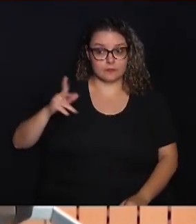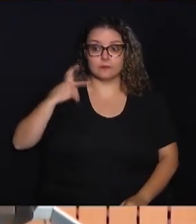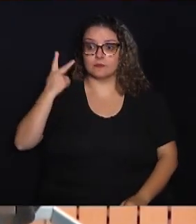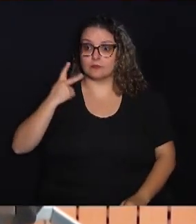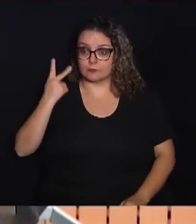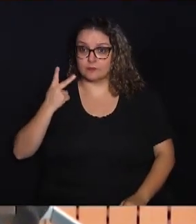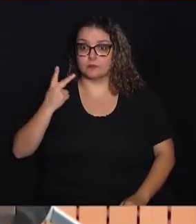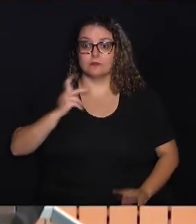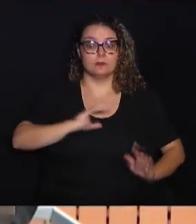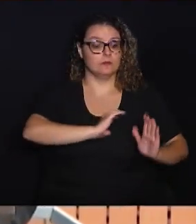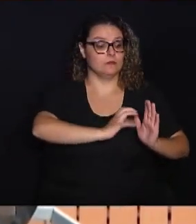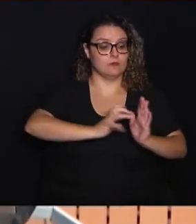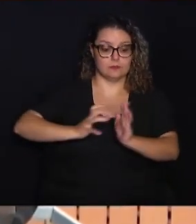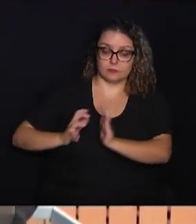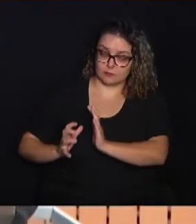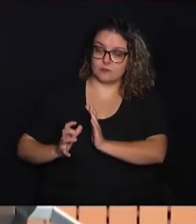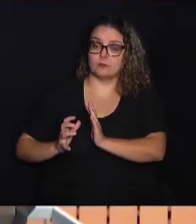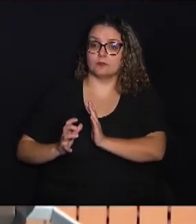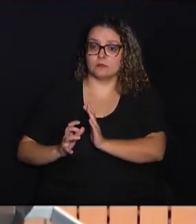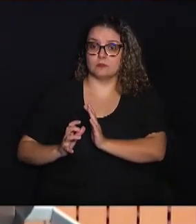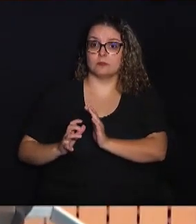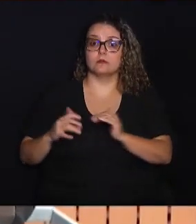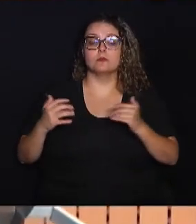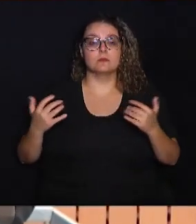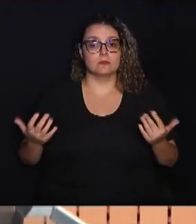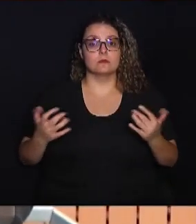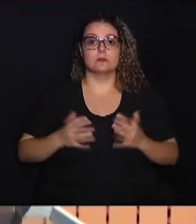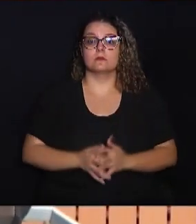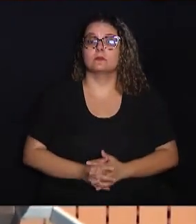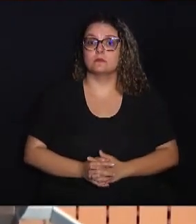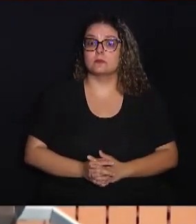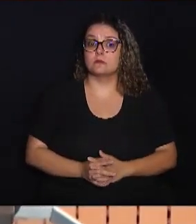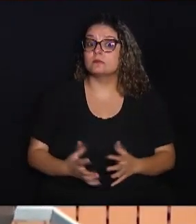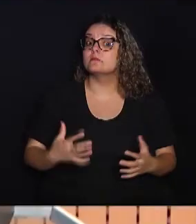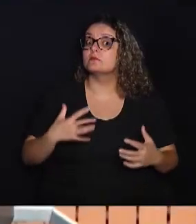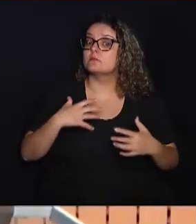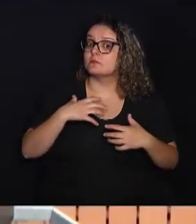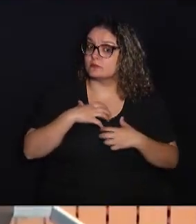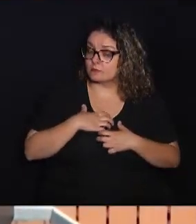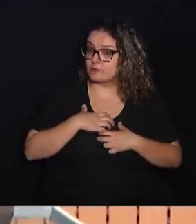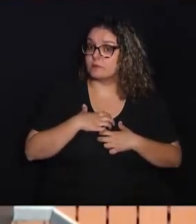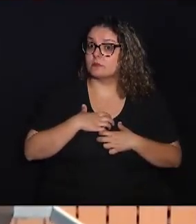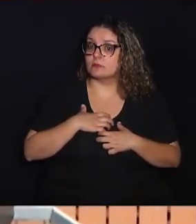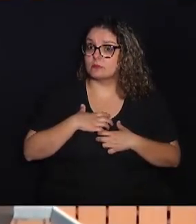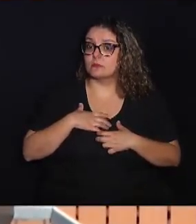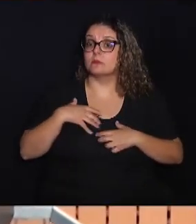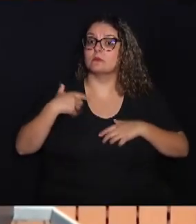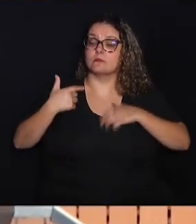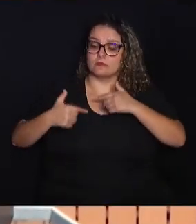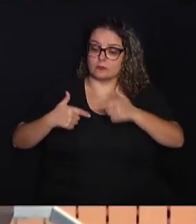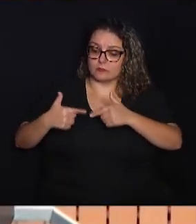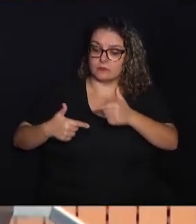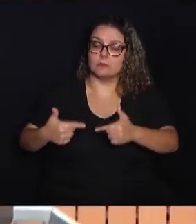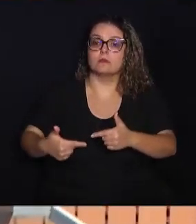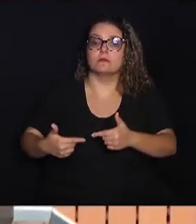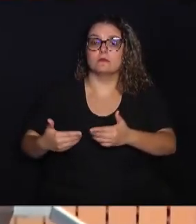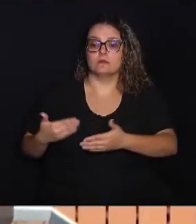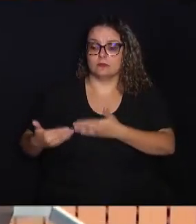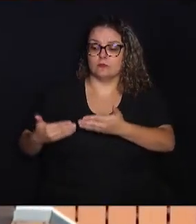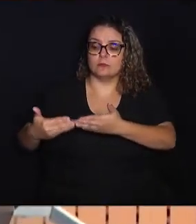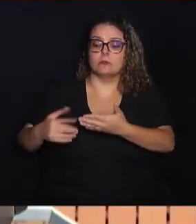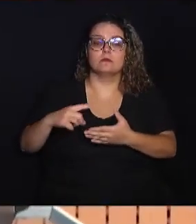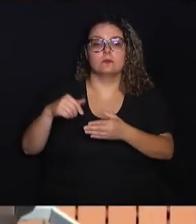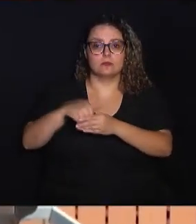os partidos políticos e pela forma em que se deu o processo eleitoral na cidade de